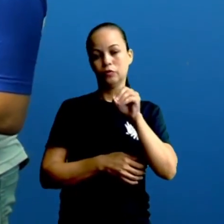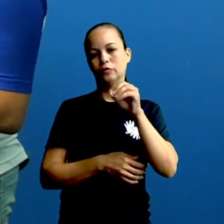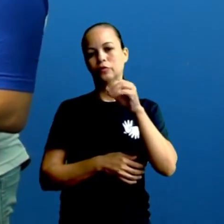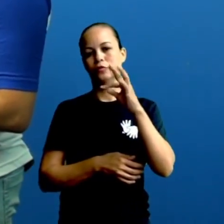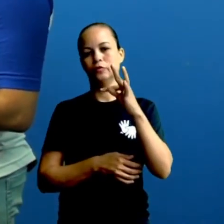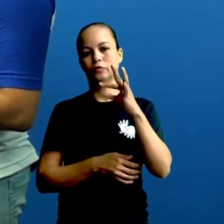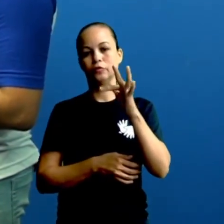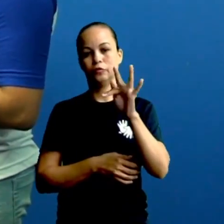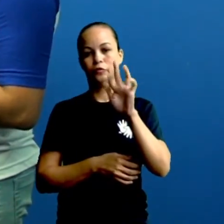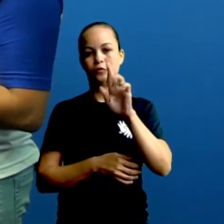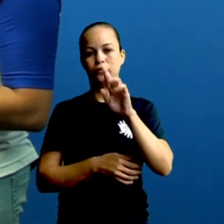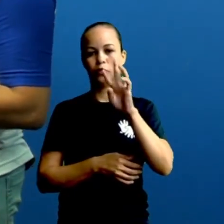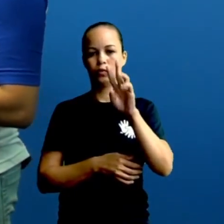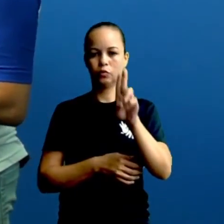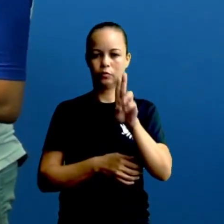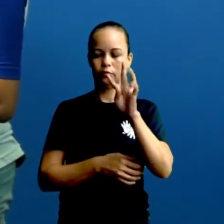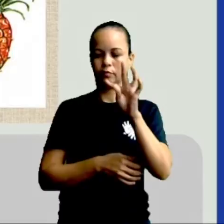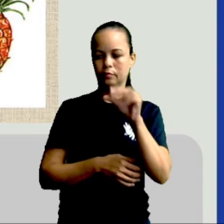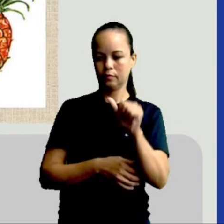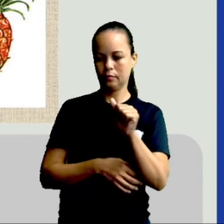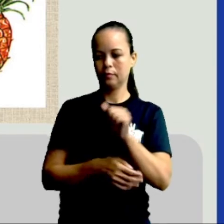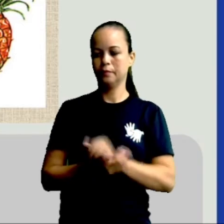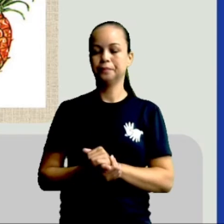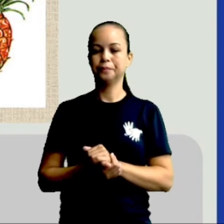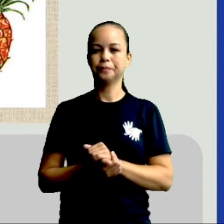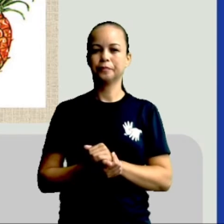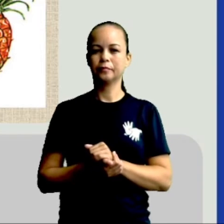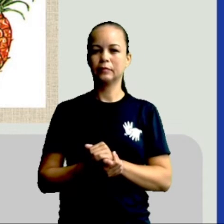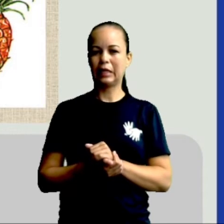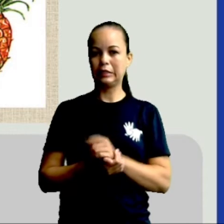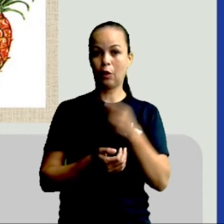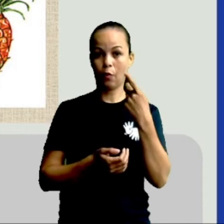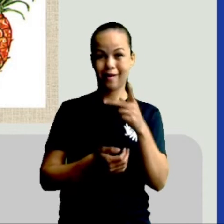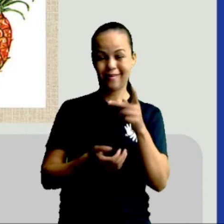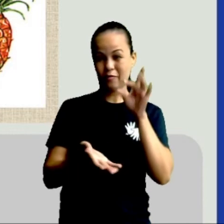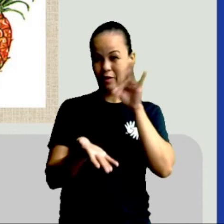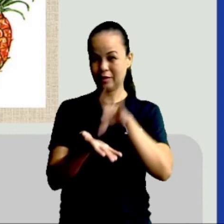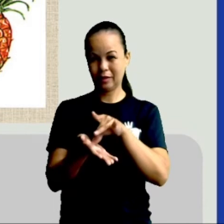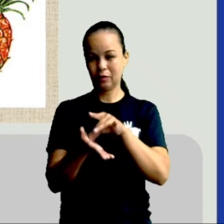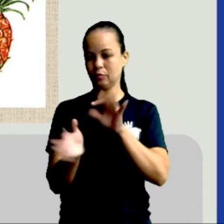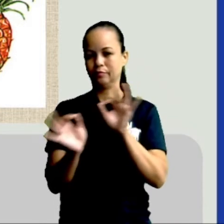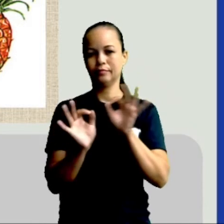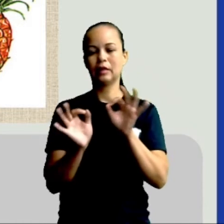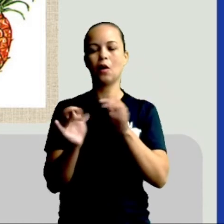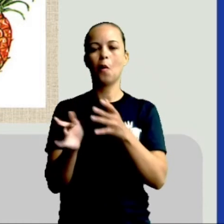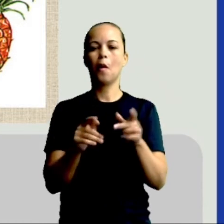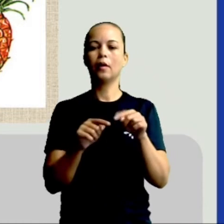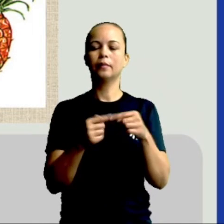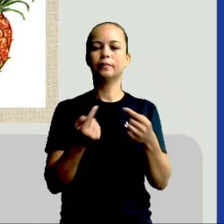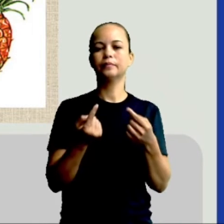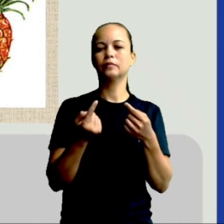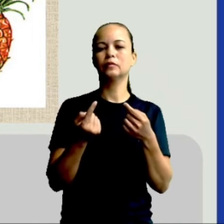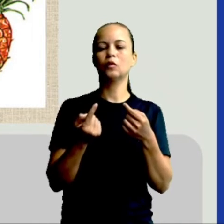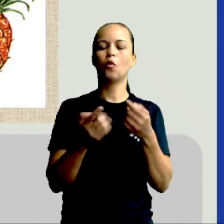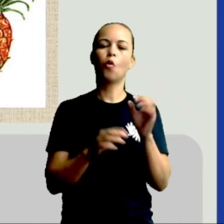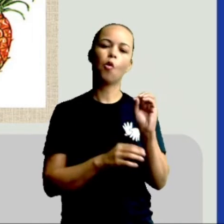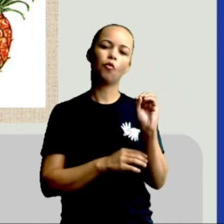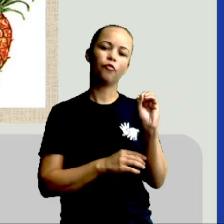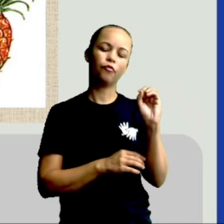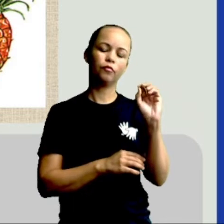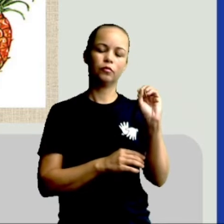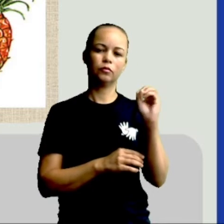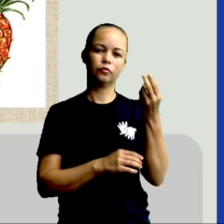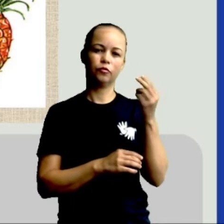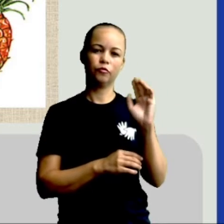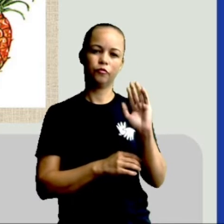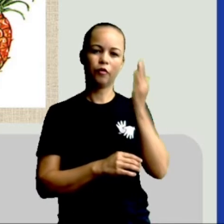de novo, por favor, produção. O fruto não é verdadeiro. São então chamados de pseudo-fruto ou falso fruto.